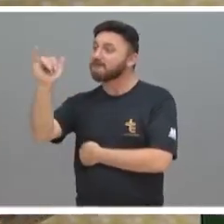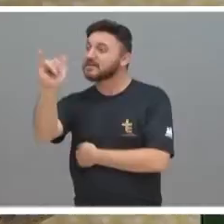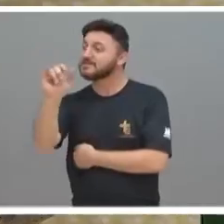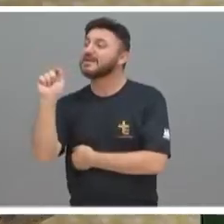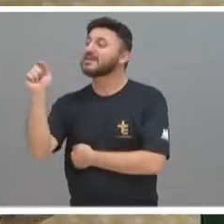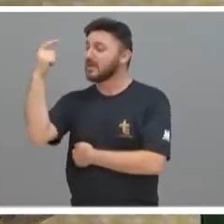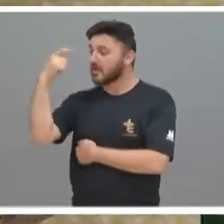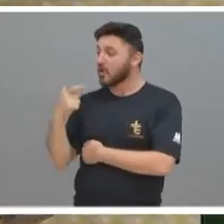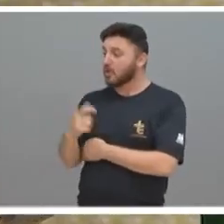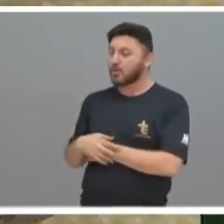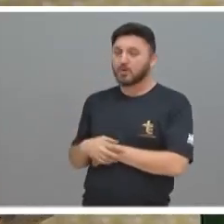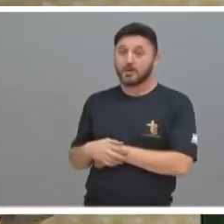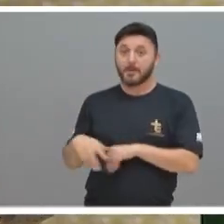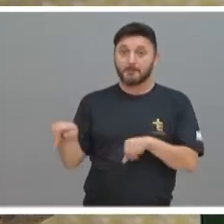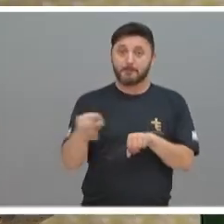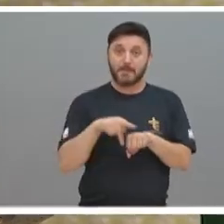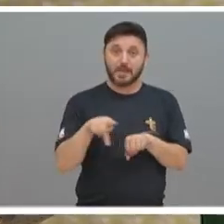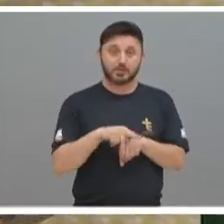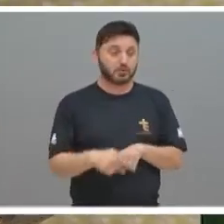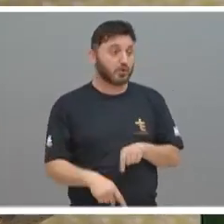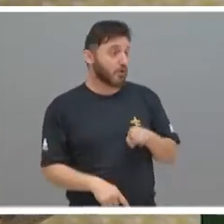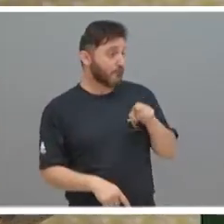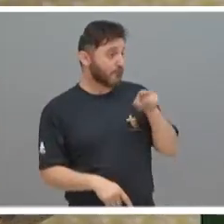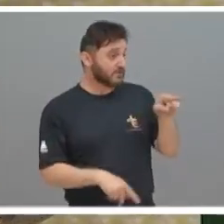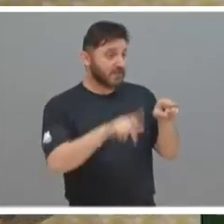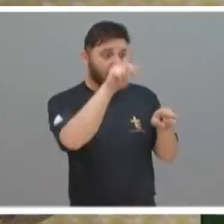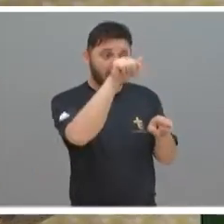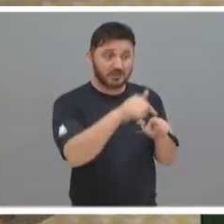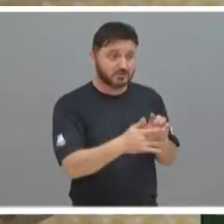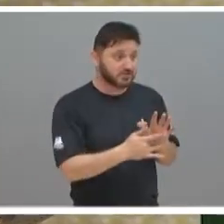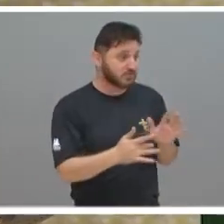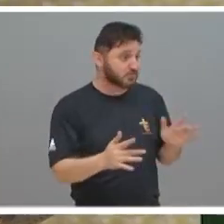Pedro respondeu, tu és o Messias.